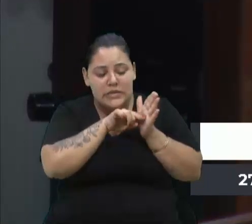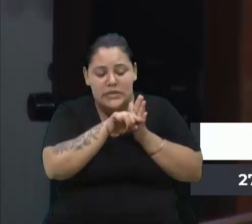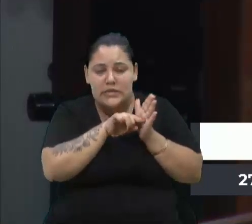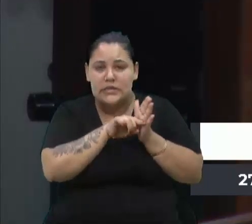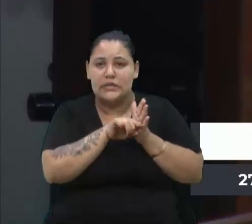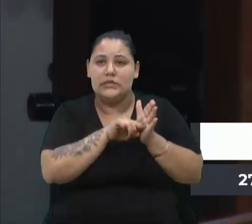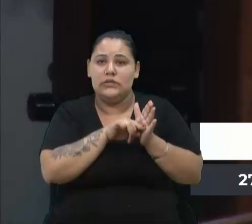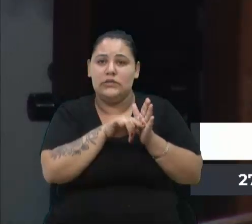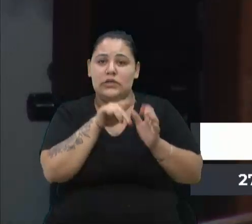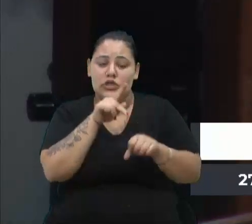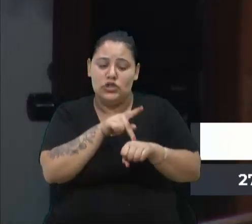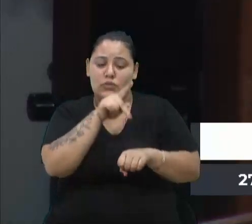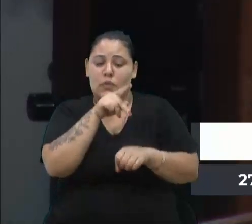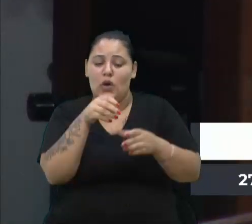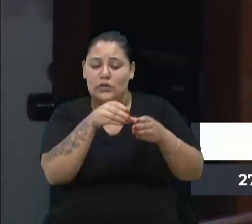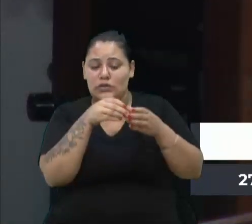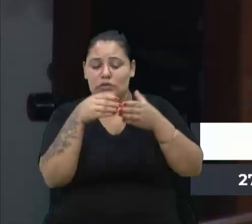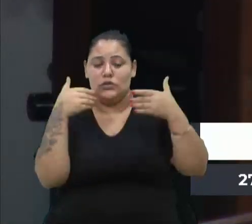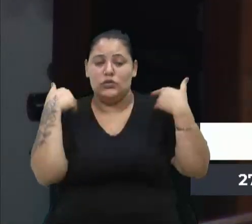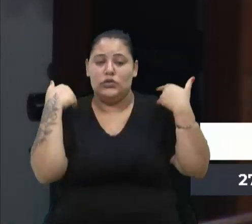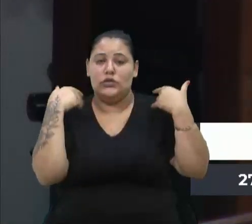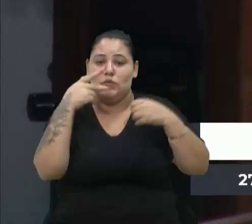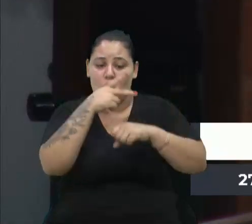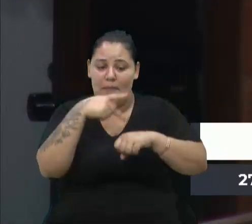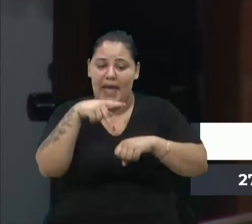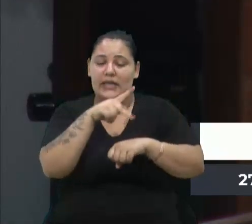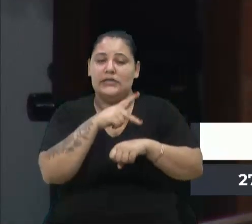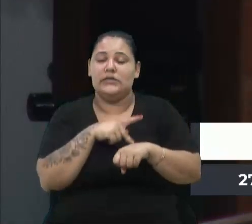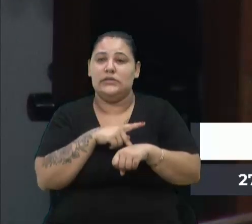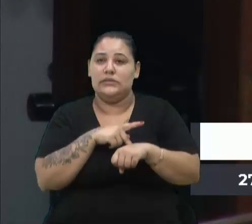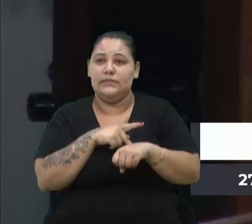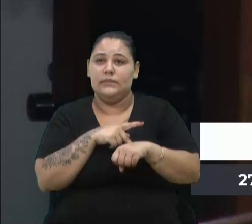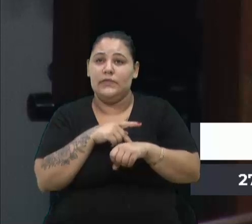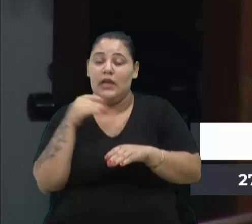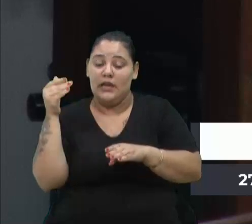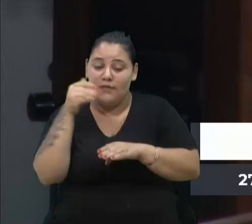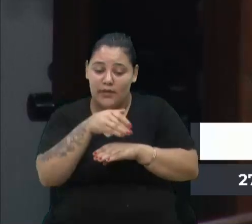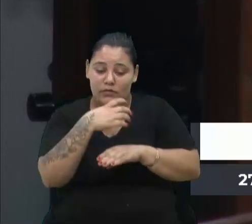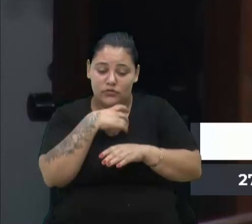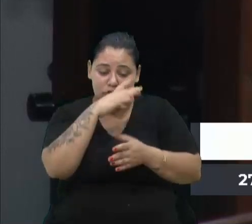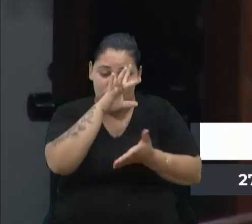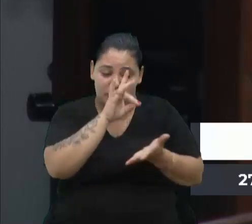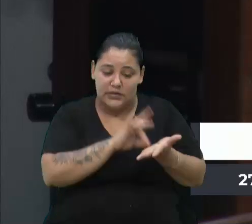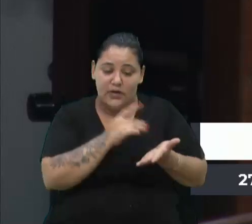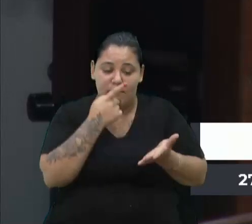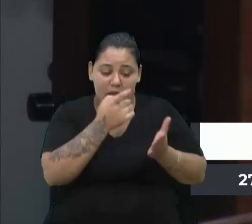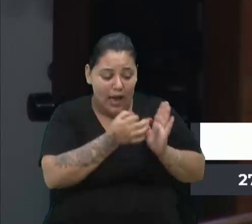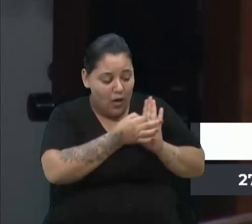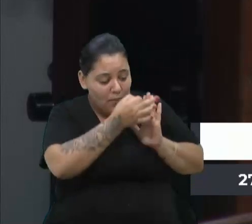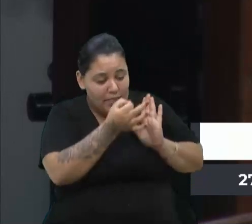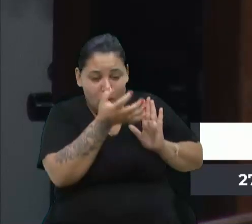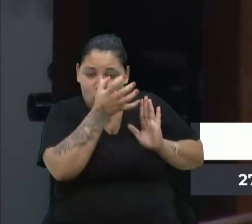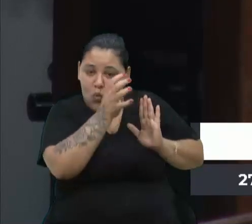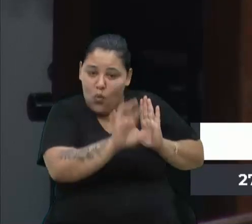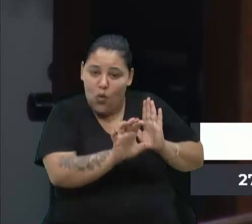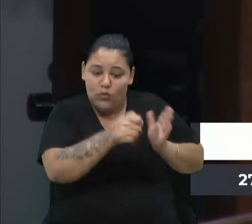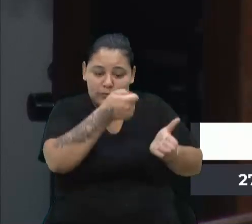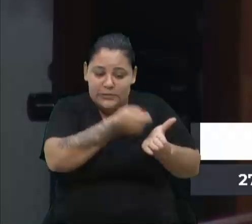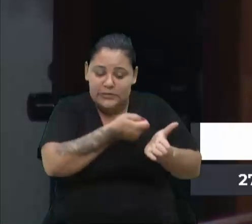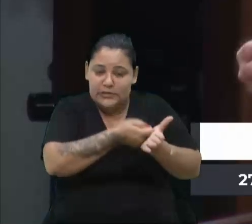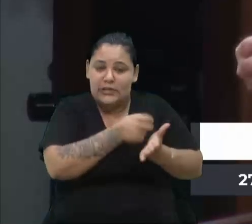de pós-graduação em turismo no país e que vem aqui, de uma forma oficial, se posicionar contra a exigência